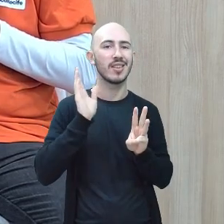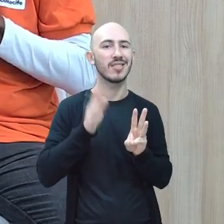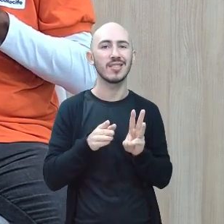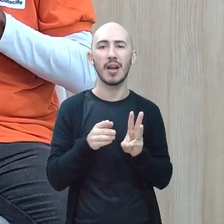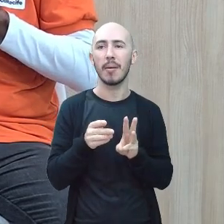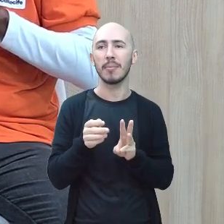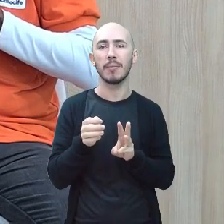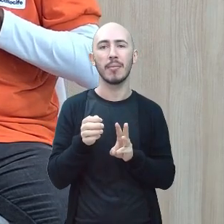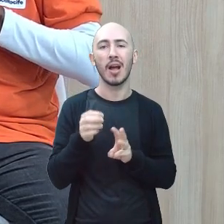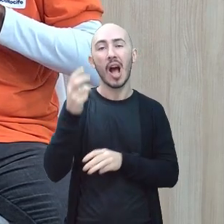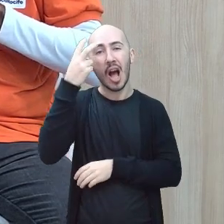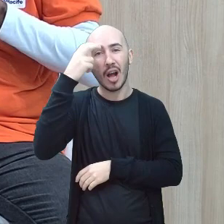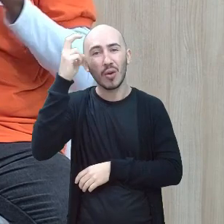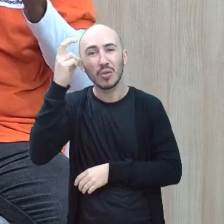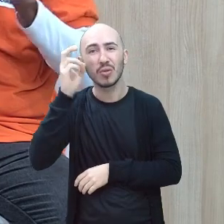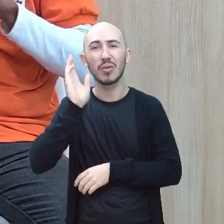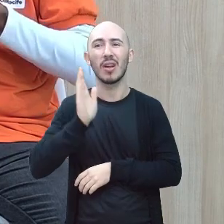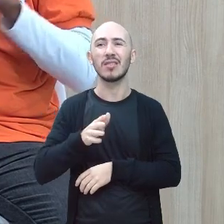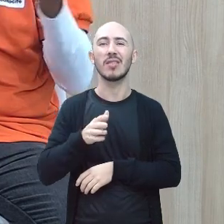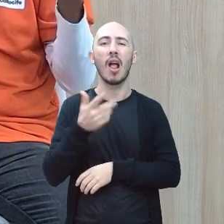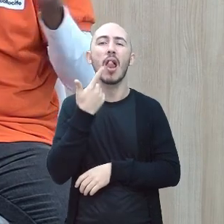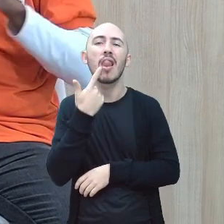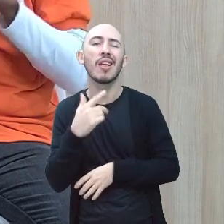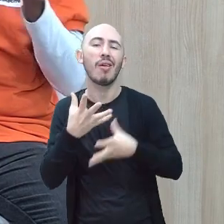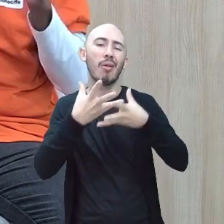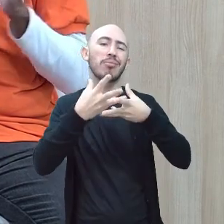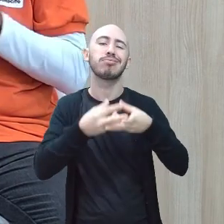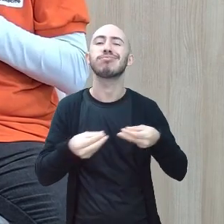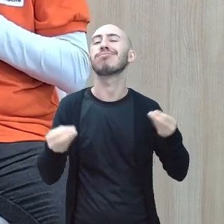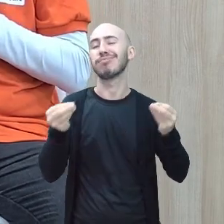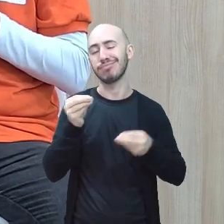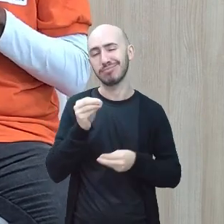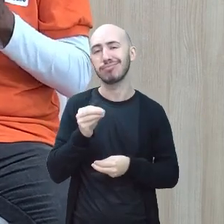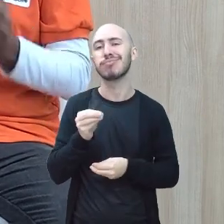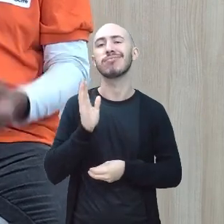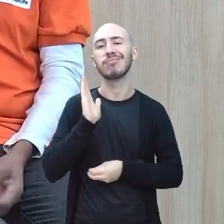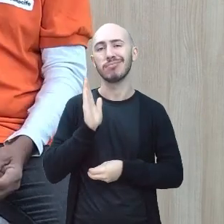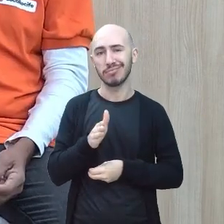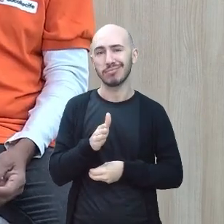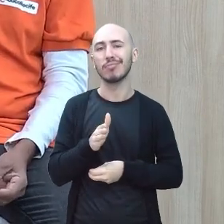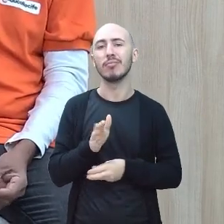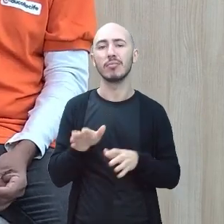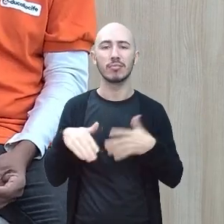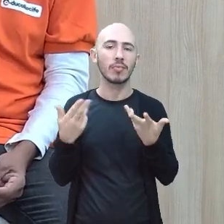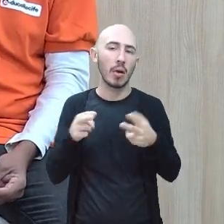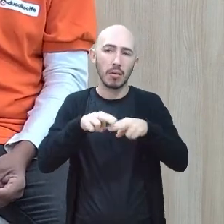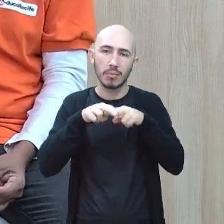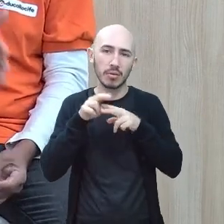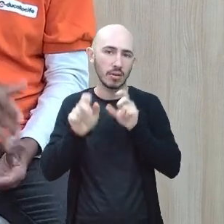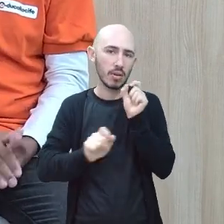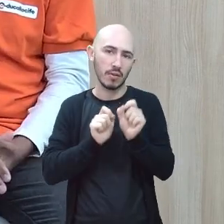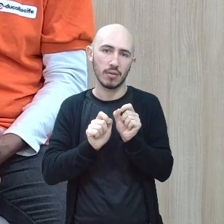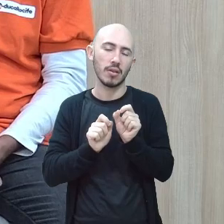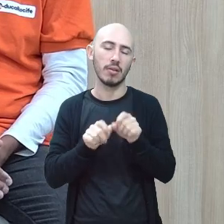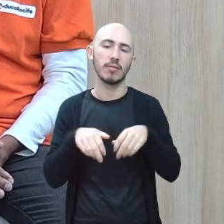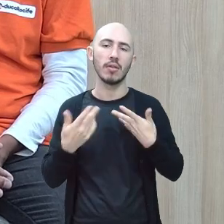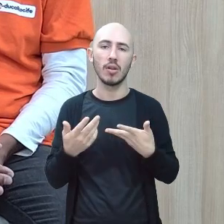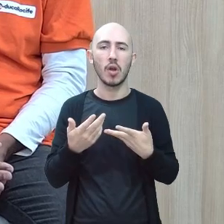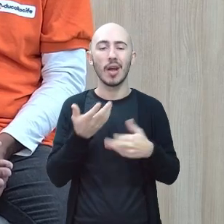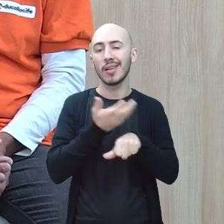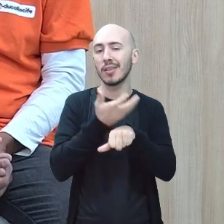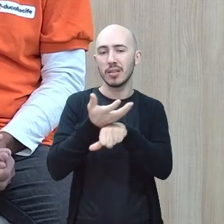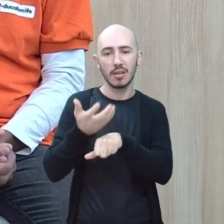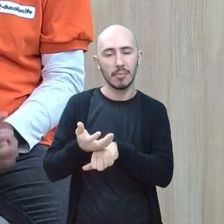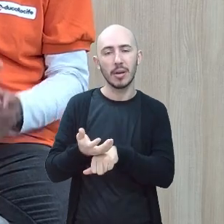totalmente, a sua cultura foi da língua, foi extinta, a sua cultura extinta, porque por conta, vocês já viram isso em outras matérias